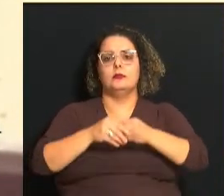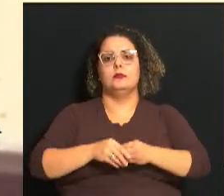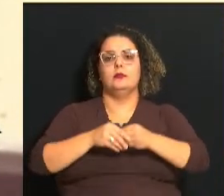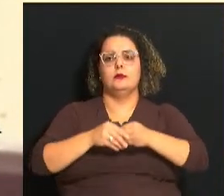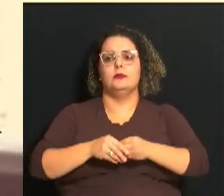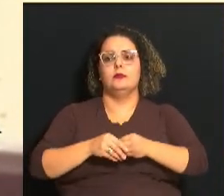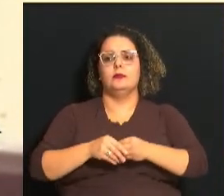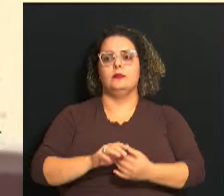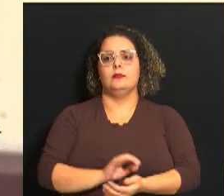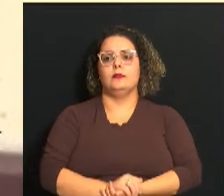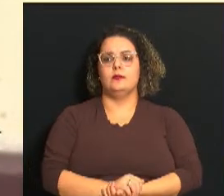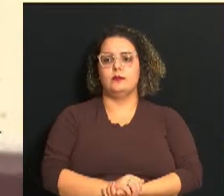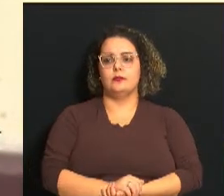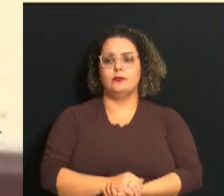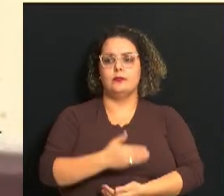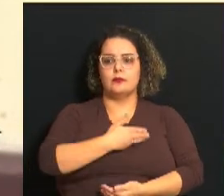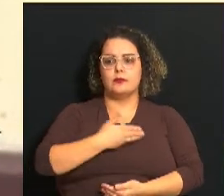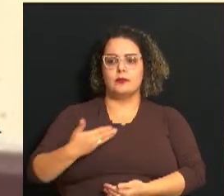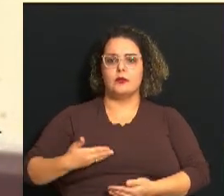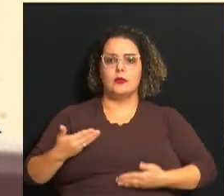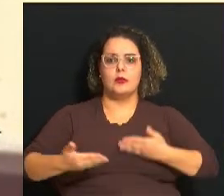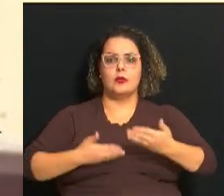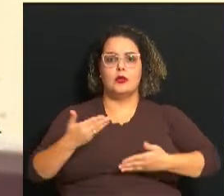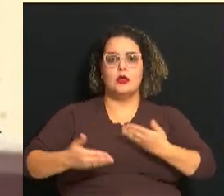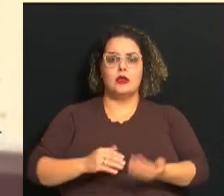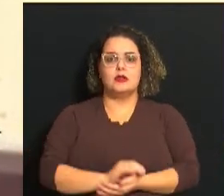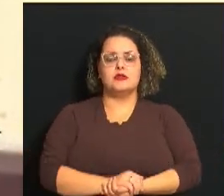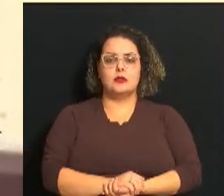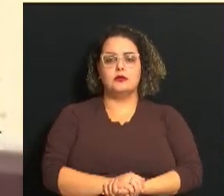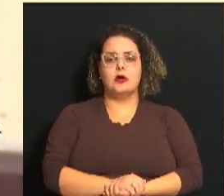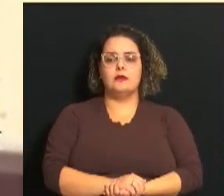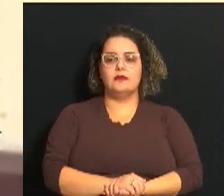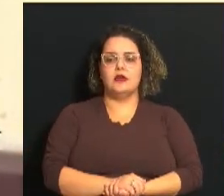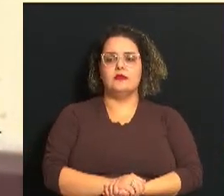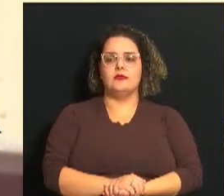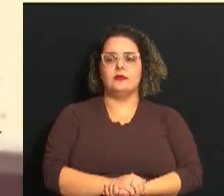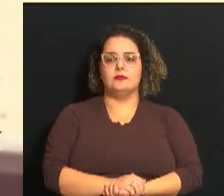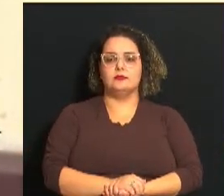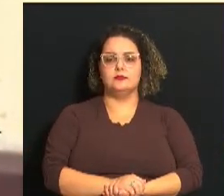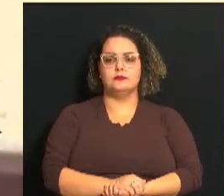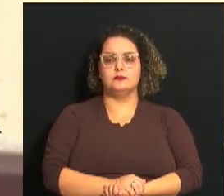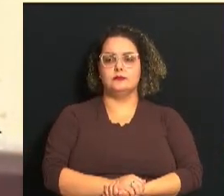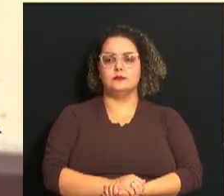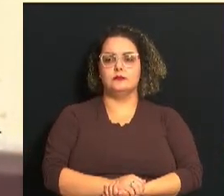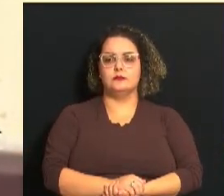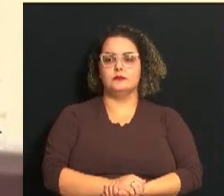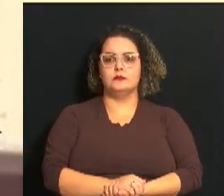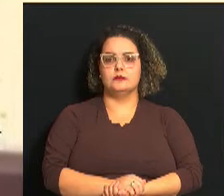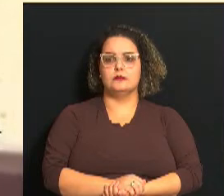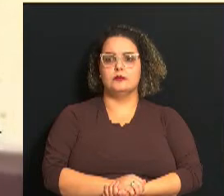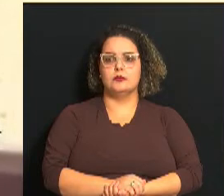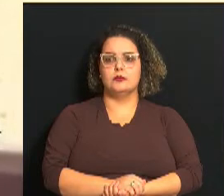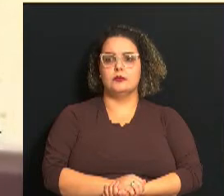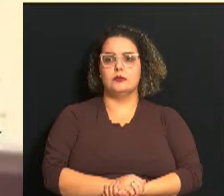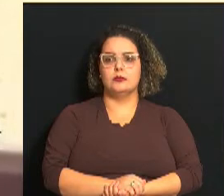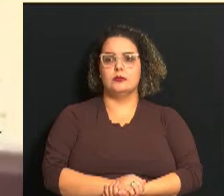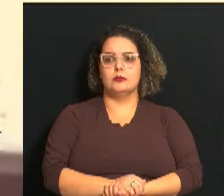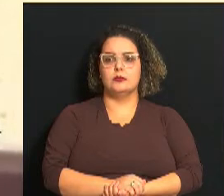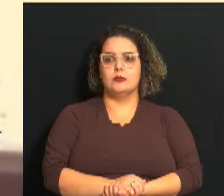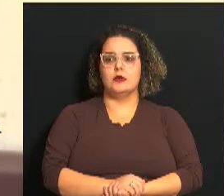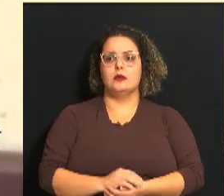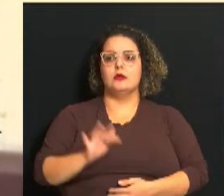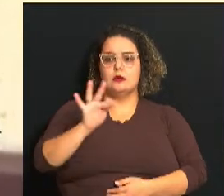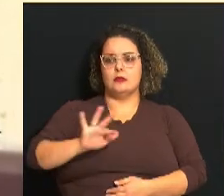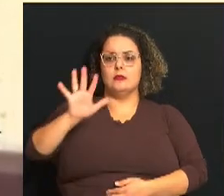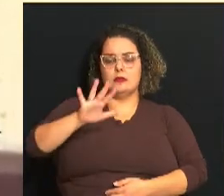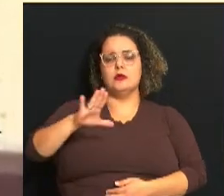os servidores de carreira são muitos perseguidos pelos comissionados isso na Esfera Estadual Federal e